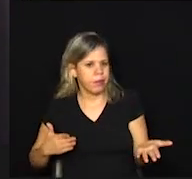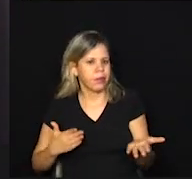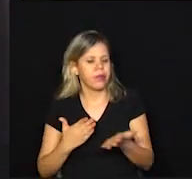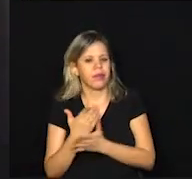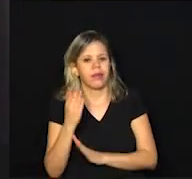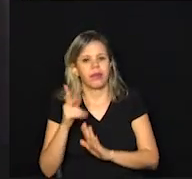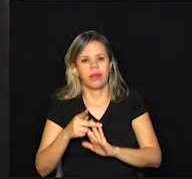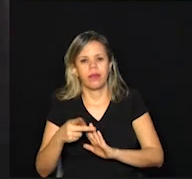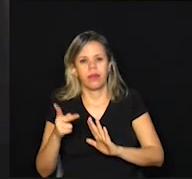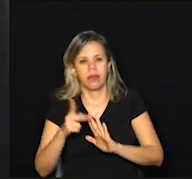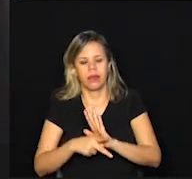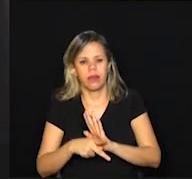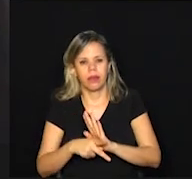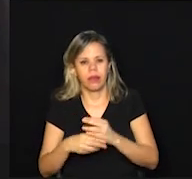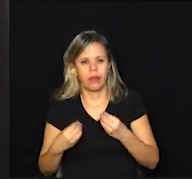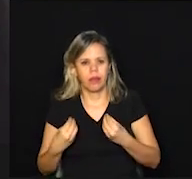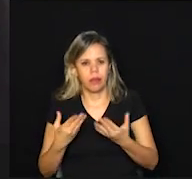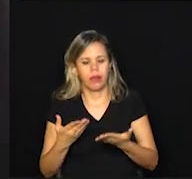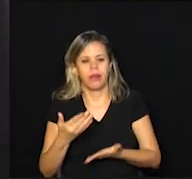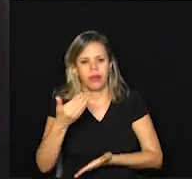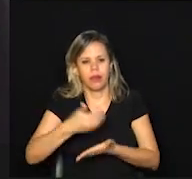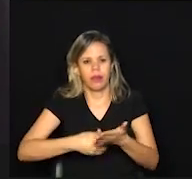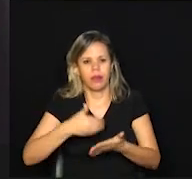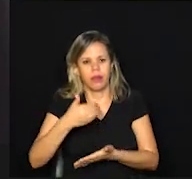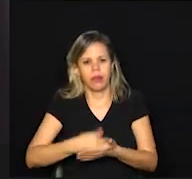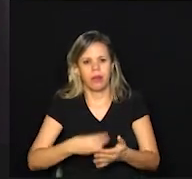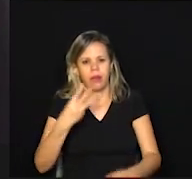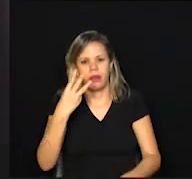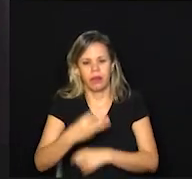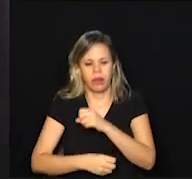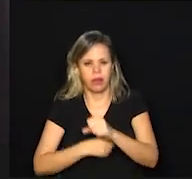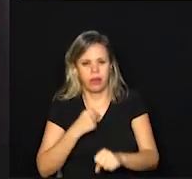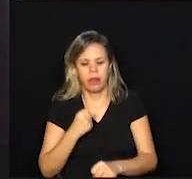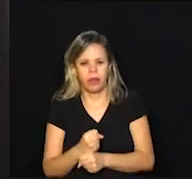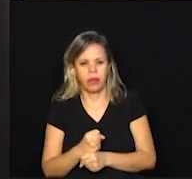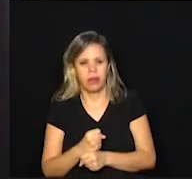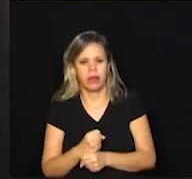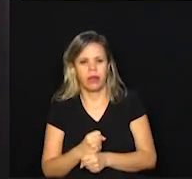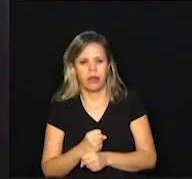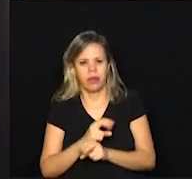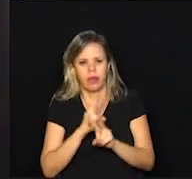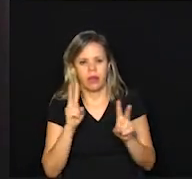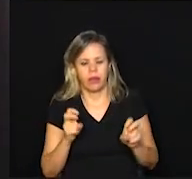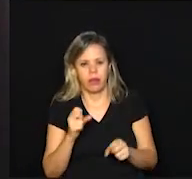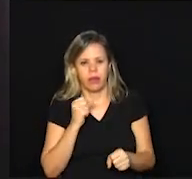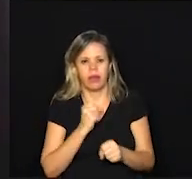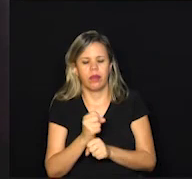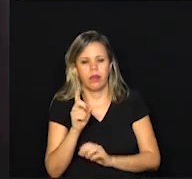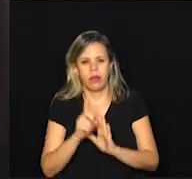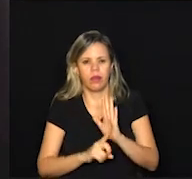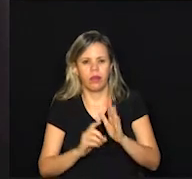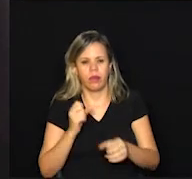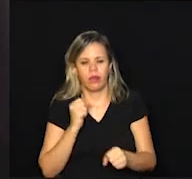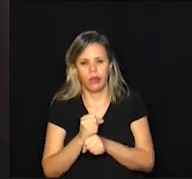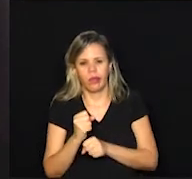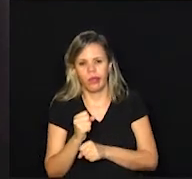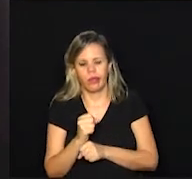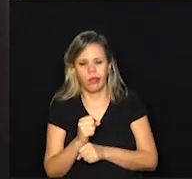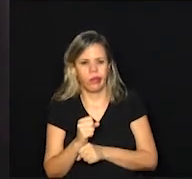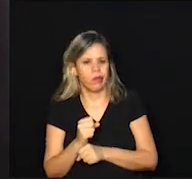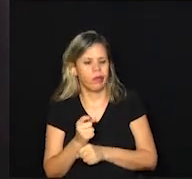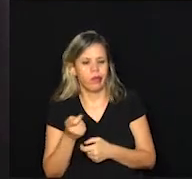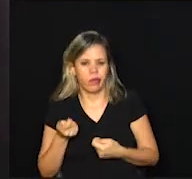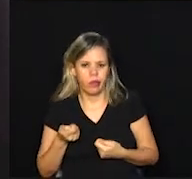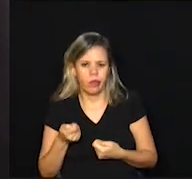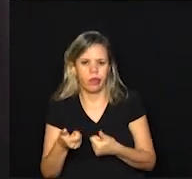um projeto que dava a isenção de mais três anos a outorga onerosa do direito de construir que é uma forma